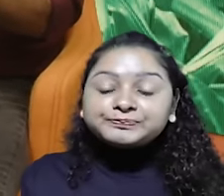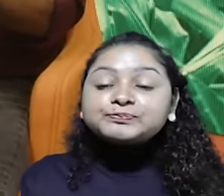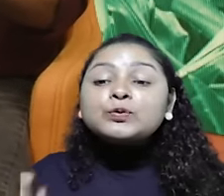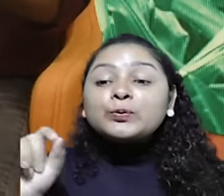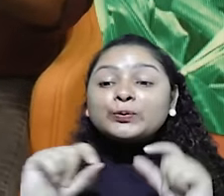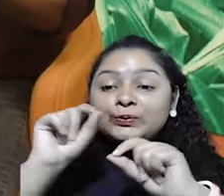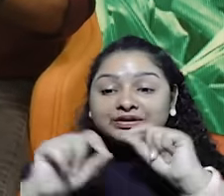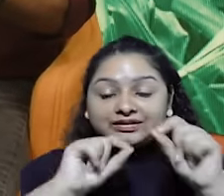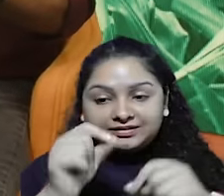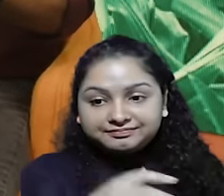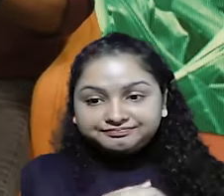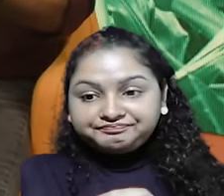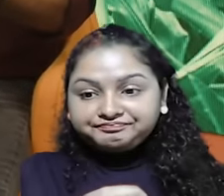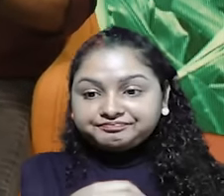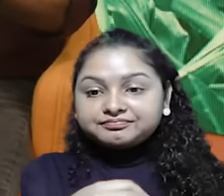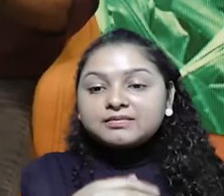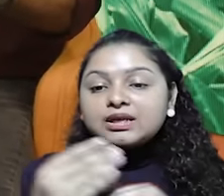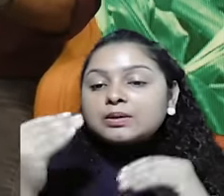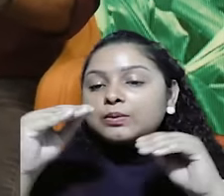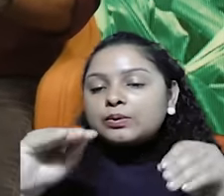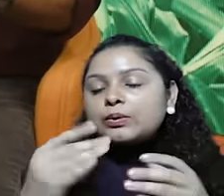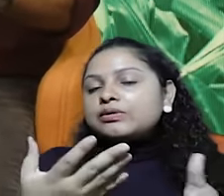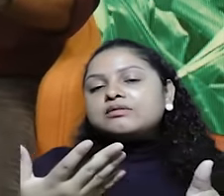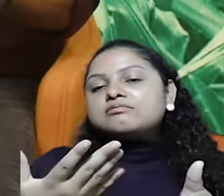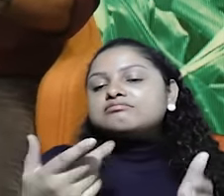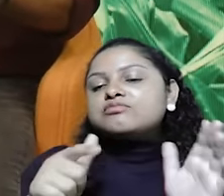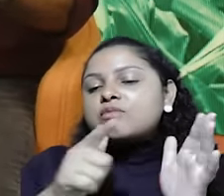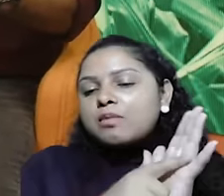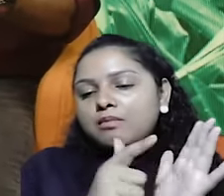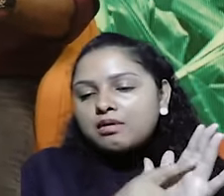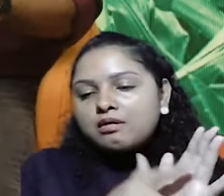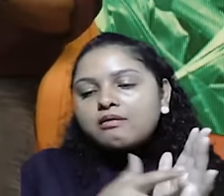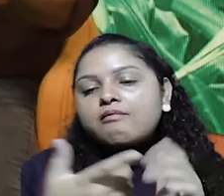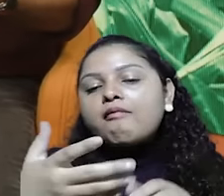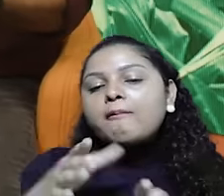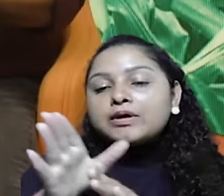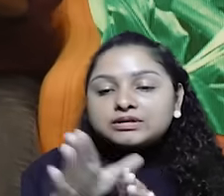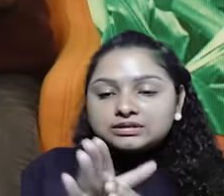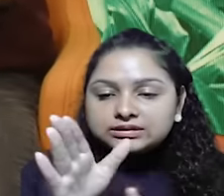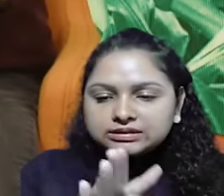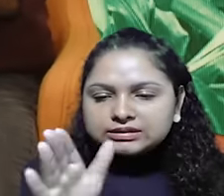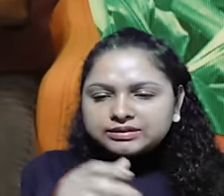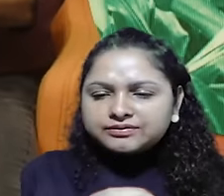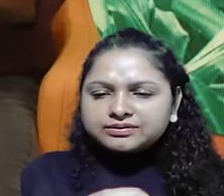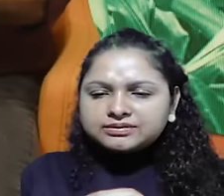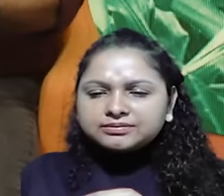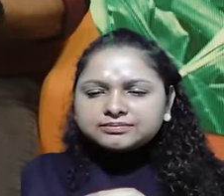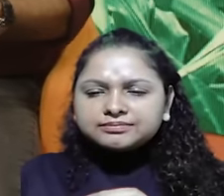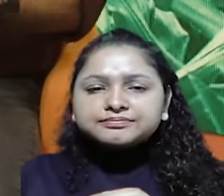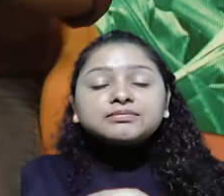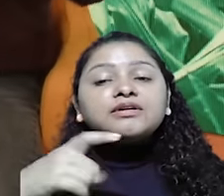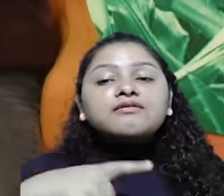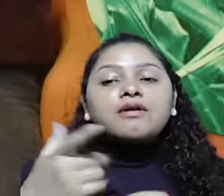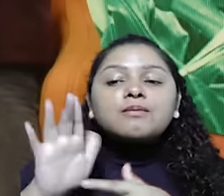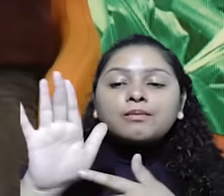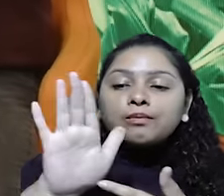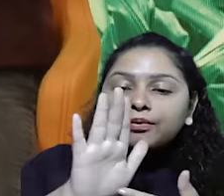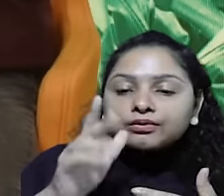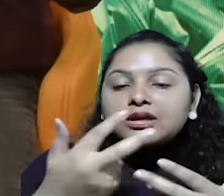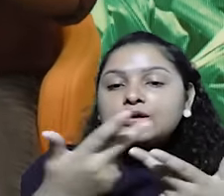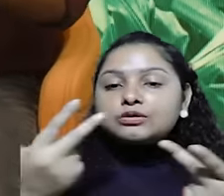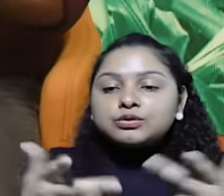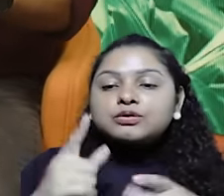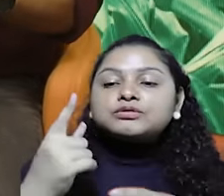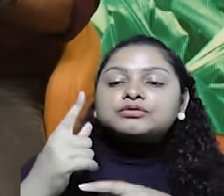ele emitia com um papel em papel eh as orientações depois poderiam ser ali apontadas no fechamento